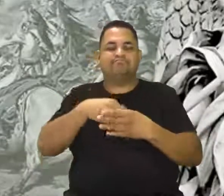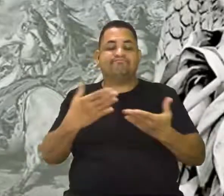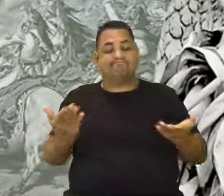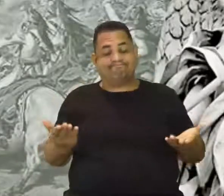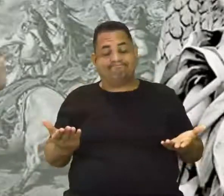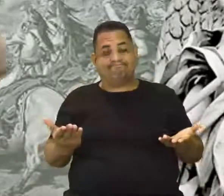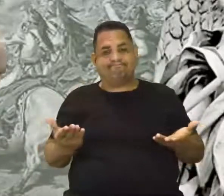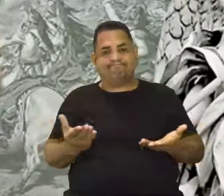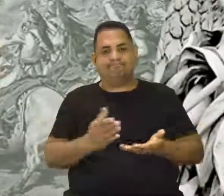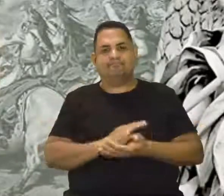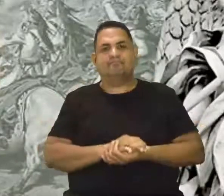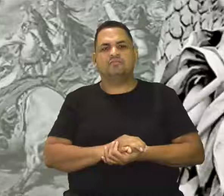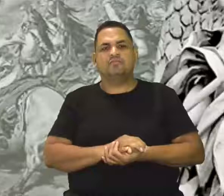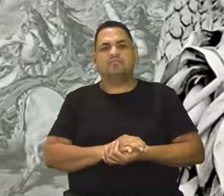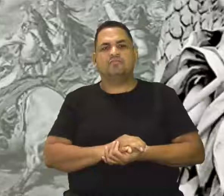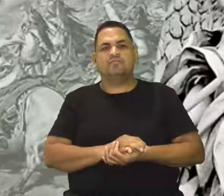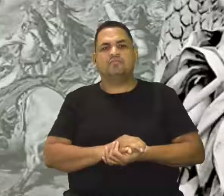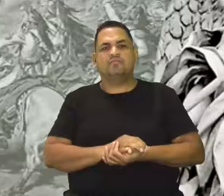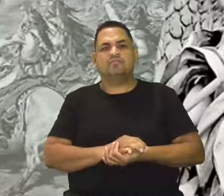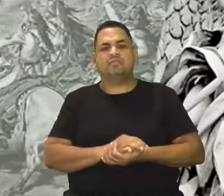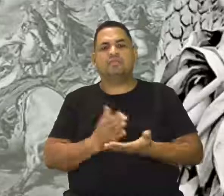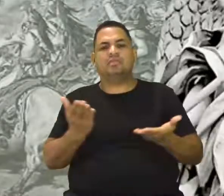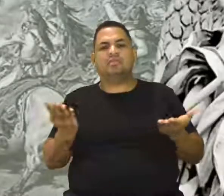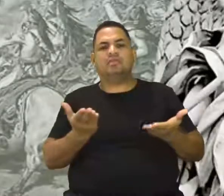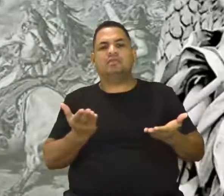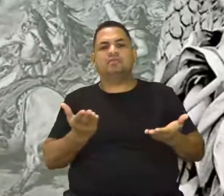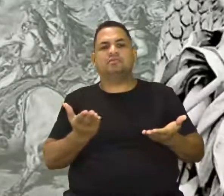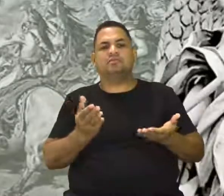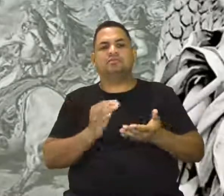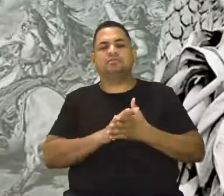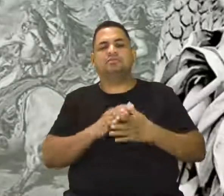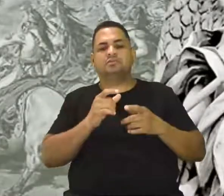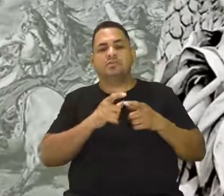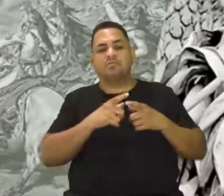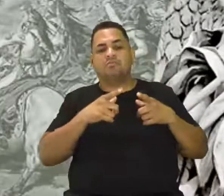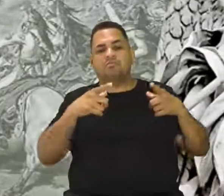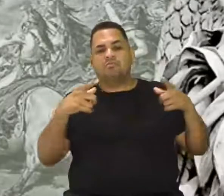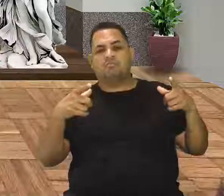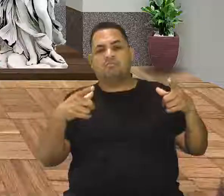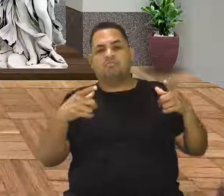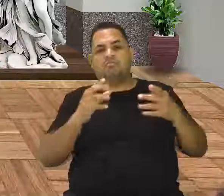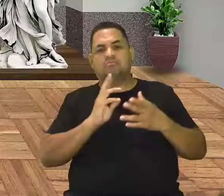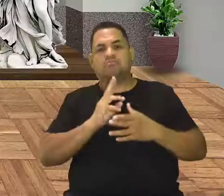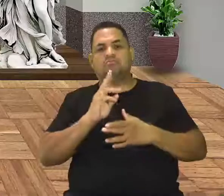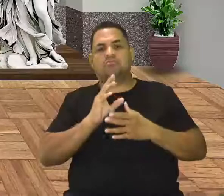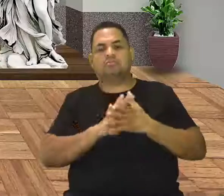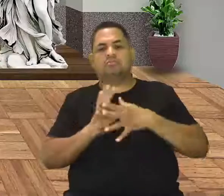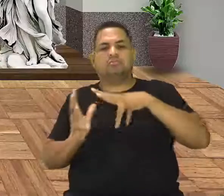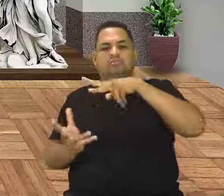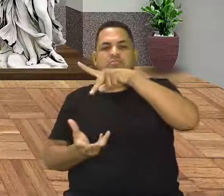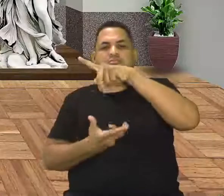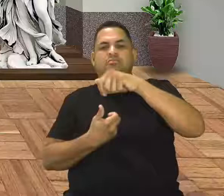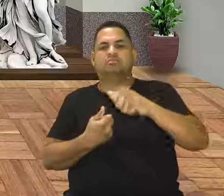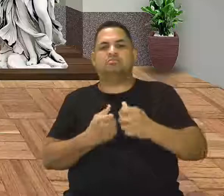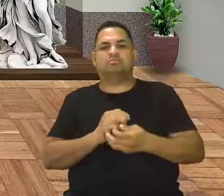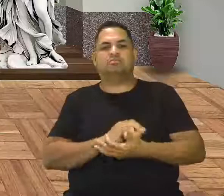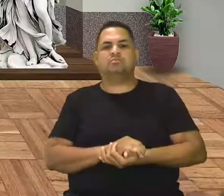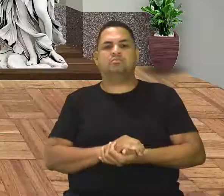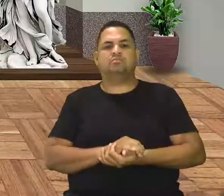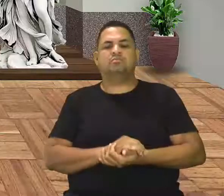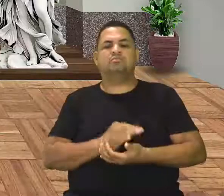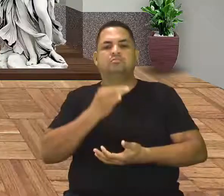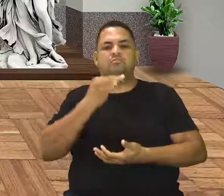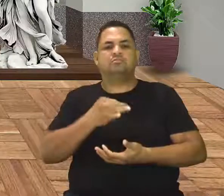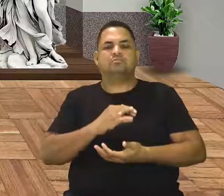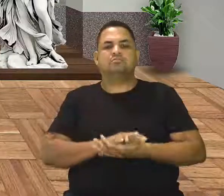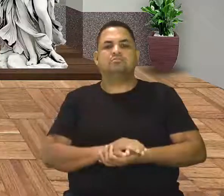Incrível. E isso só tende a aumentar esse processo global. Tá